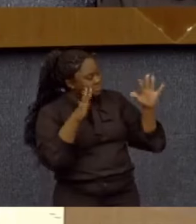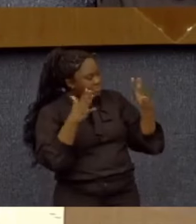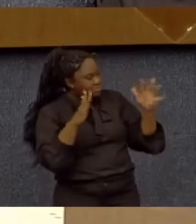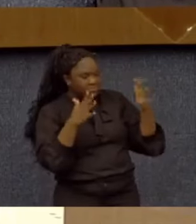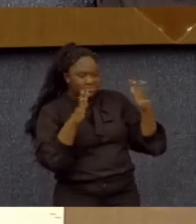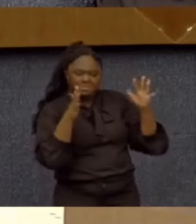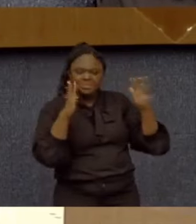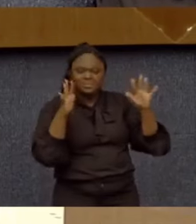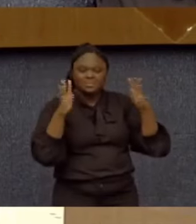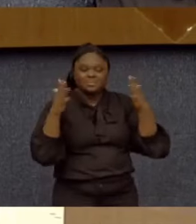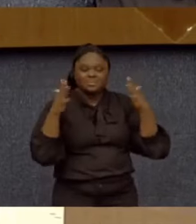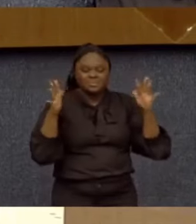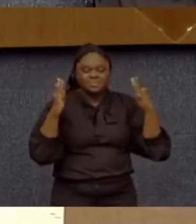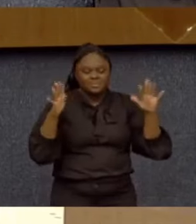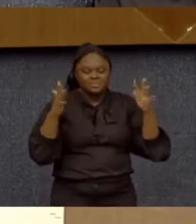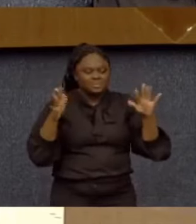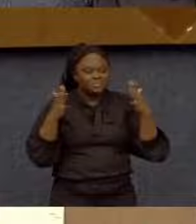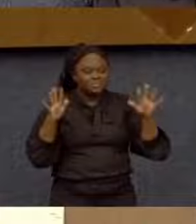gente.